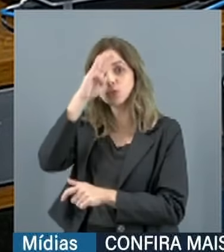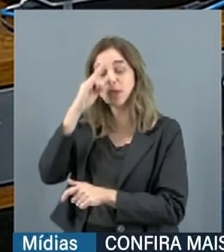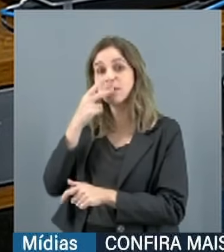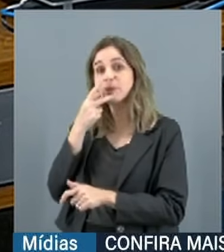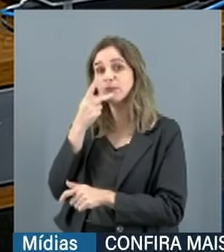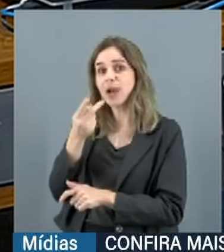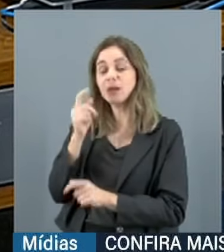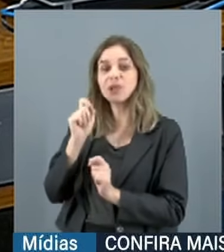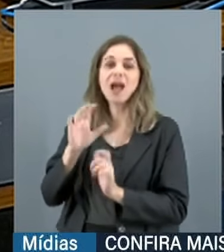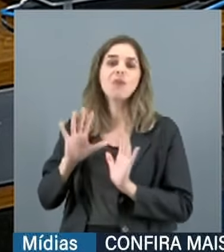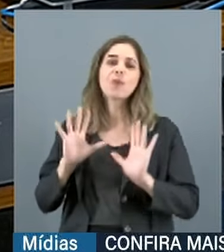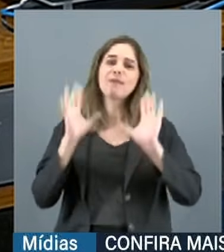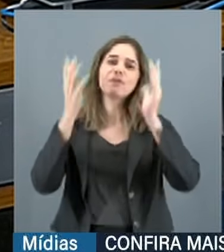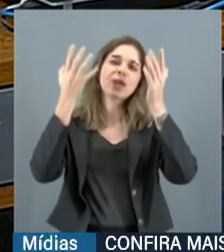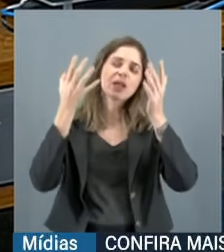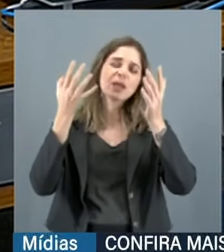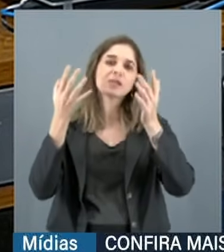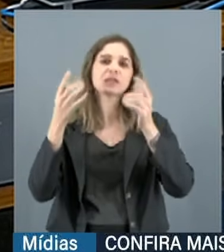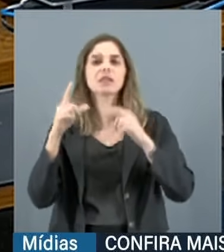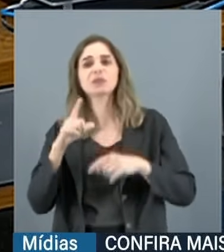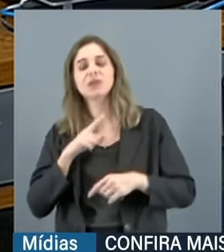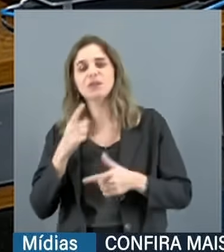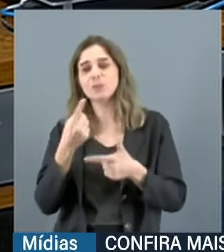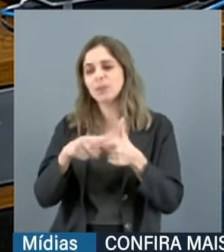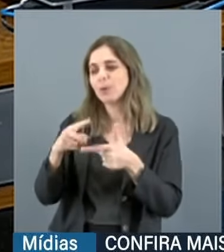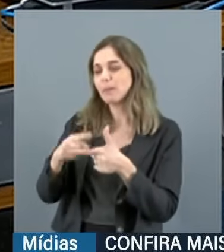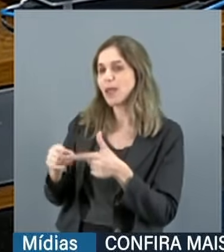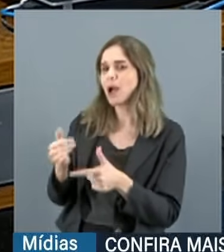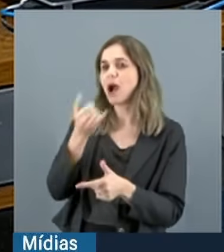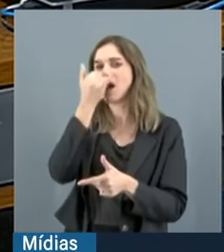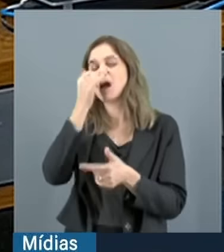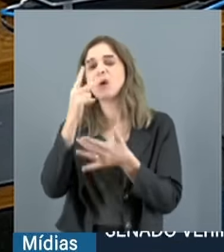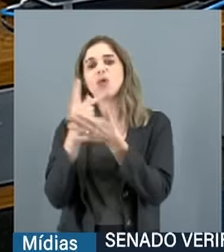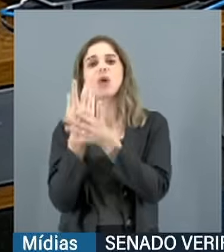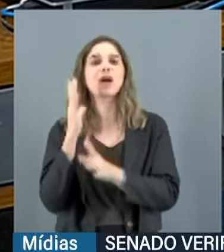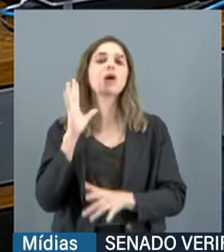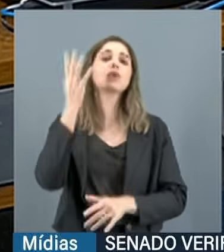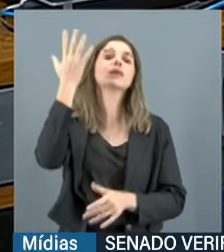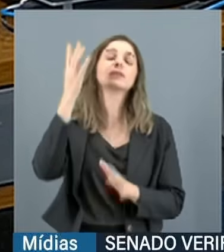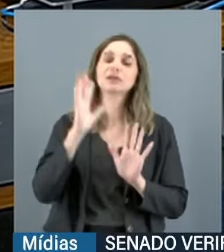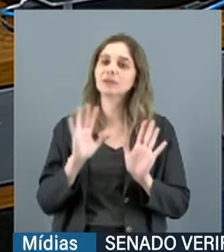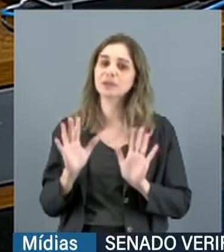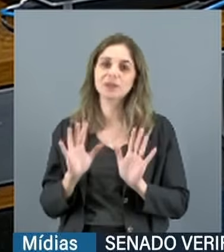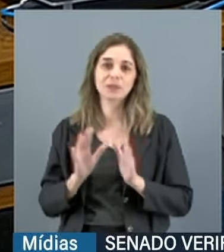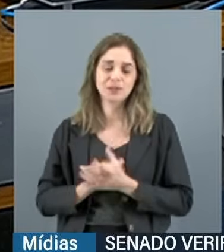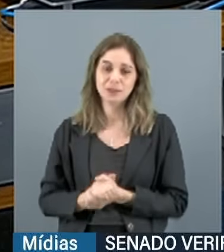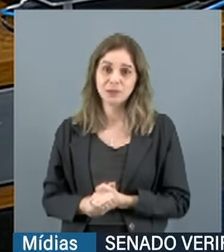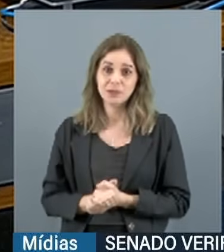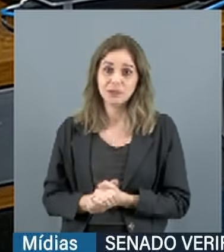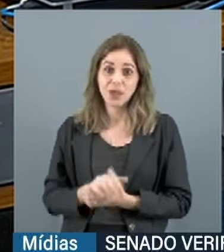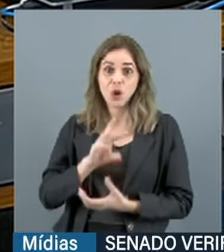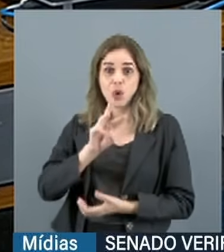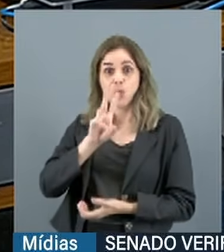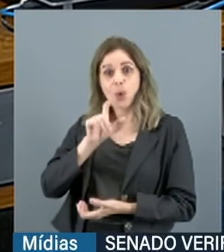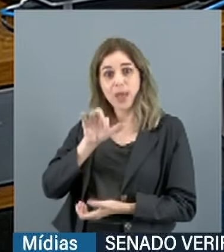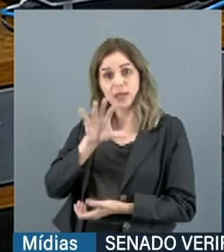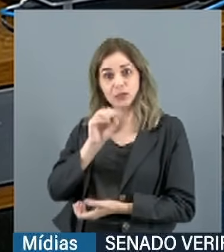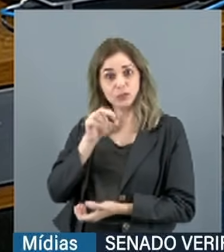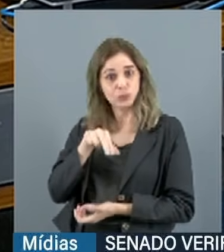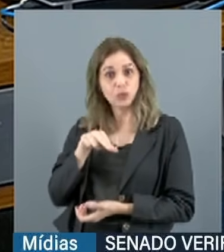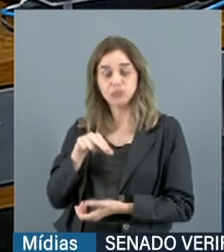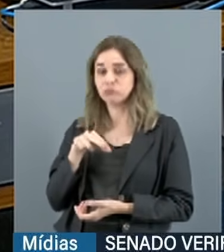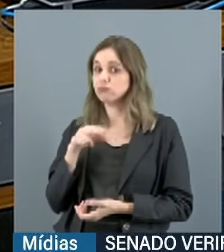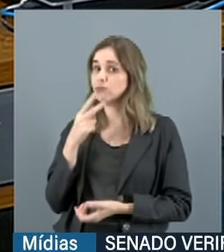evento, que no evento houve falhas que quebraram, veja bem, a figura do senhor Wellington diz isso. E eles te abandonaram, viu?